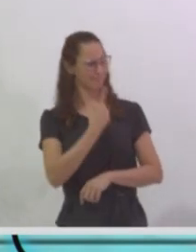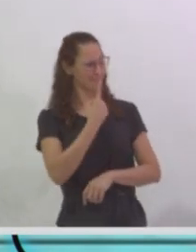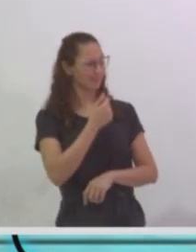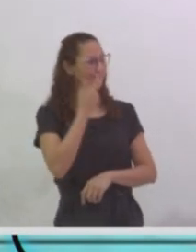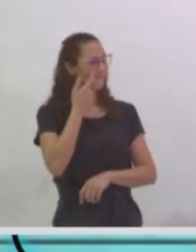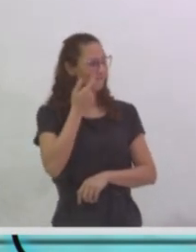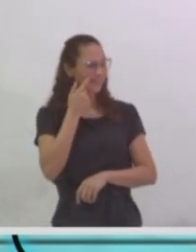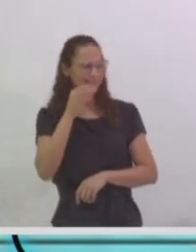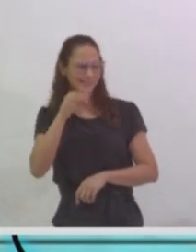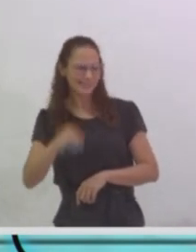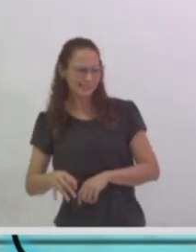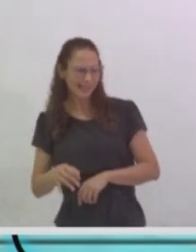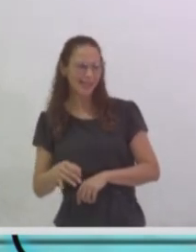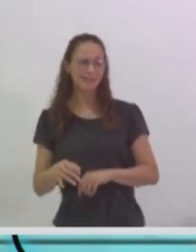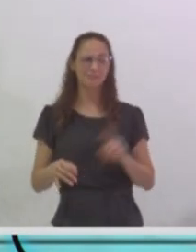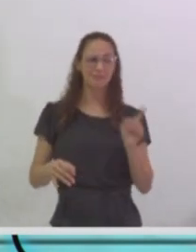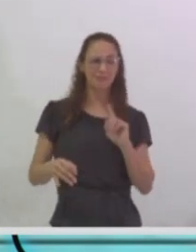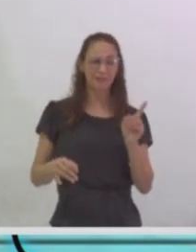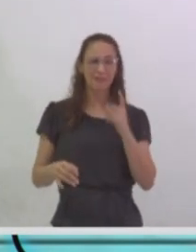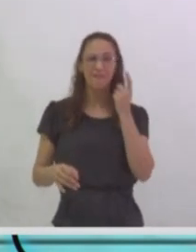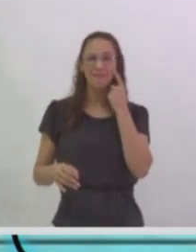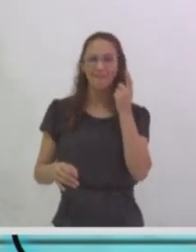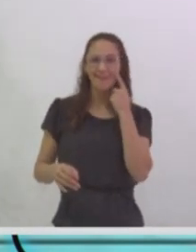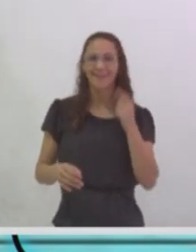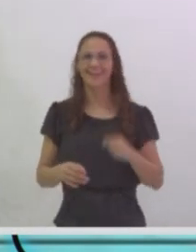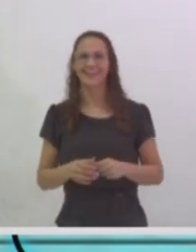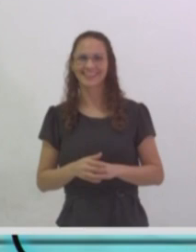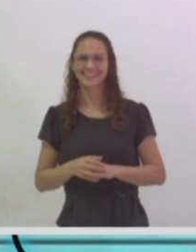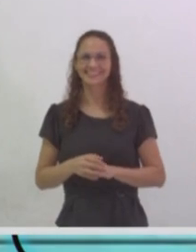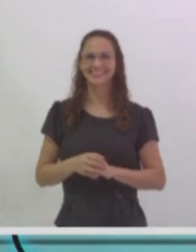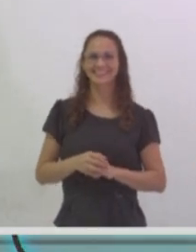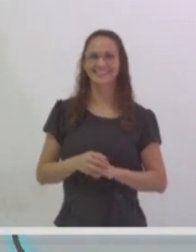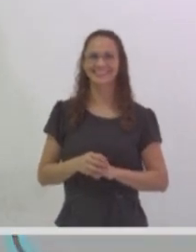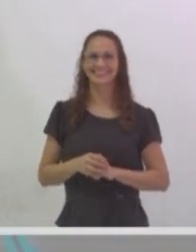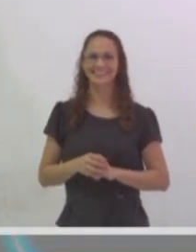resposta do Thierry Henry. Vamos lá. Olha para a tela.